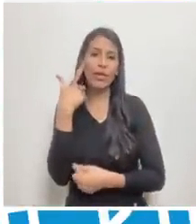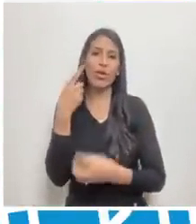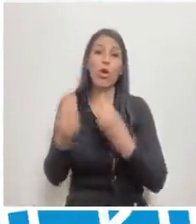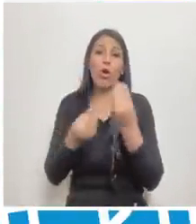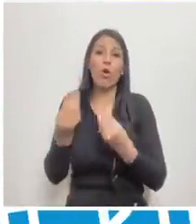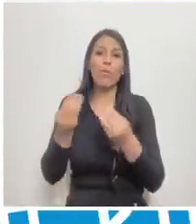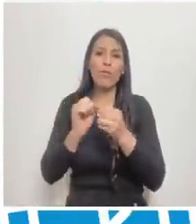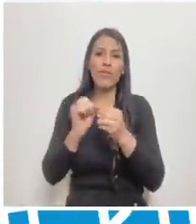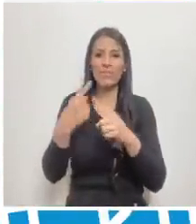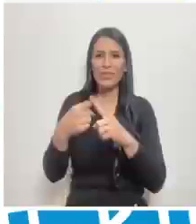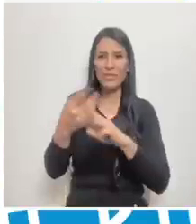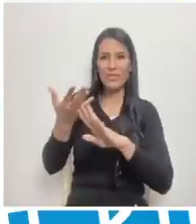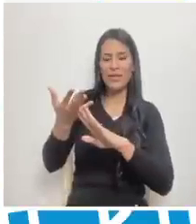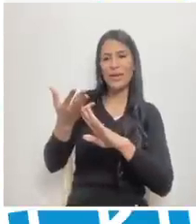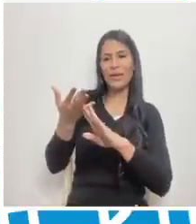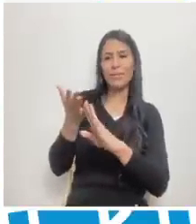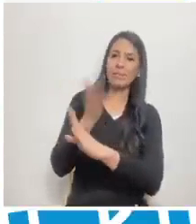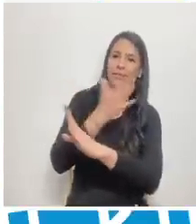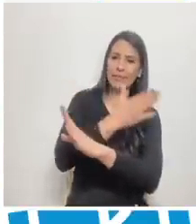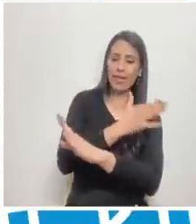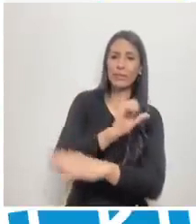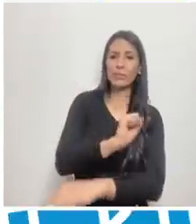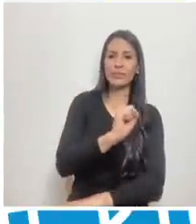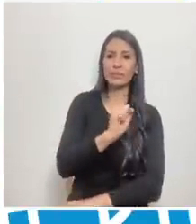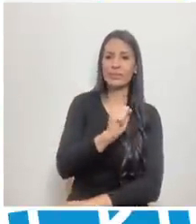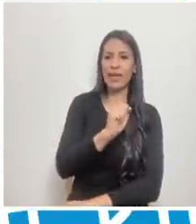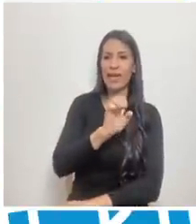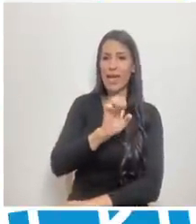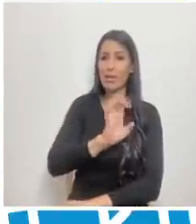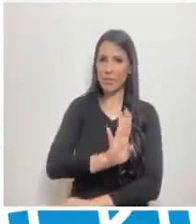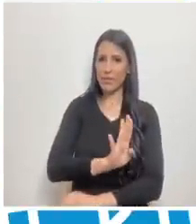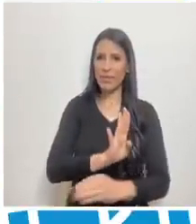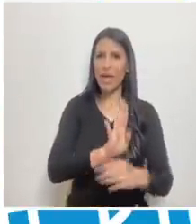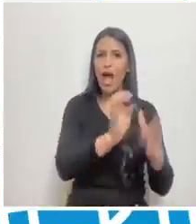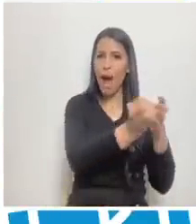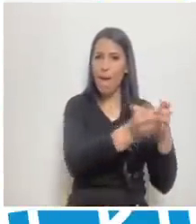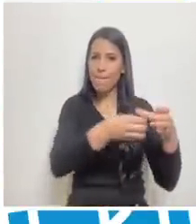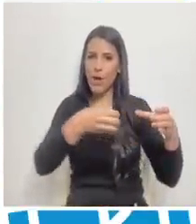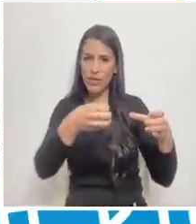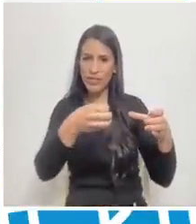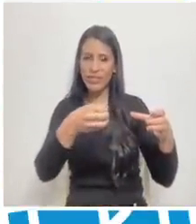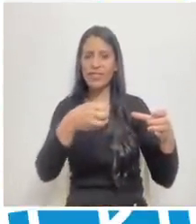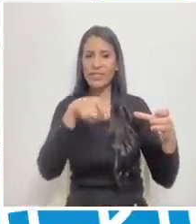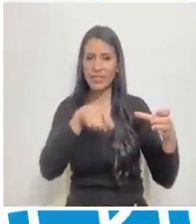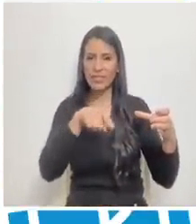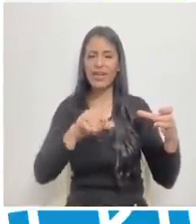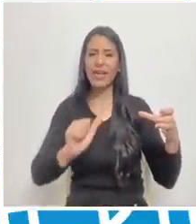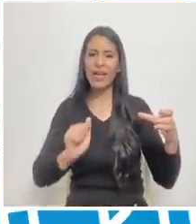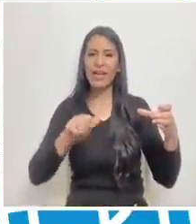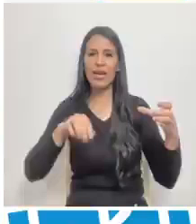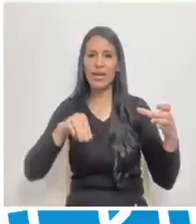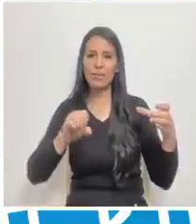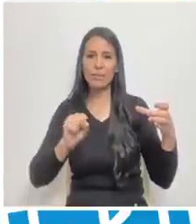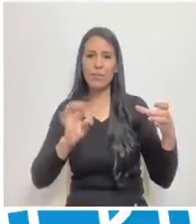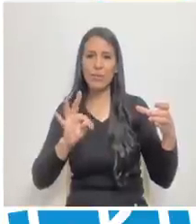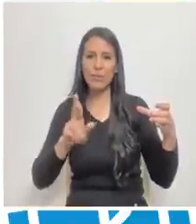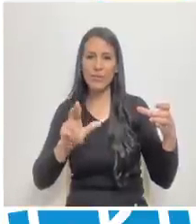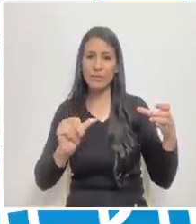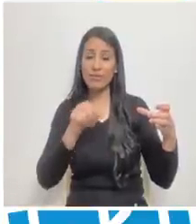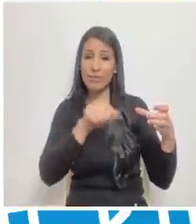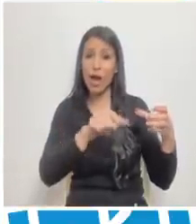SAEB amostral ele era bastante adequado para a avaliação dos maiores